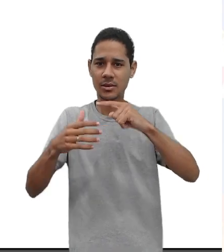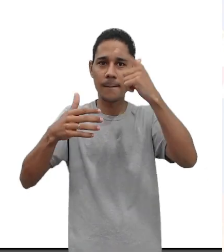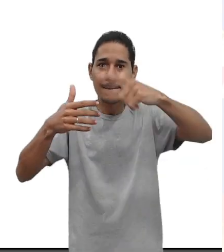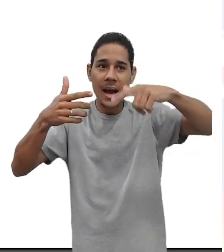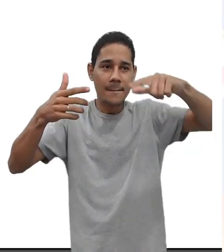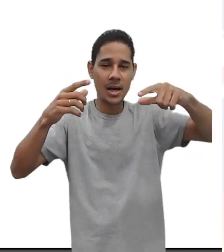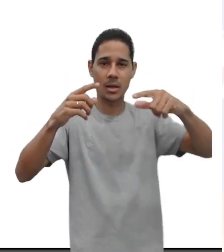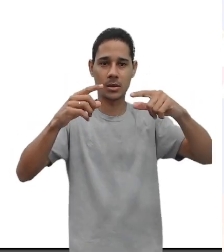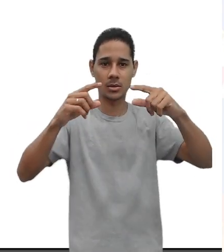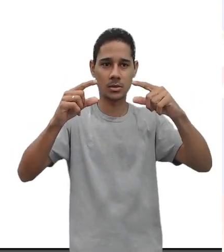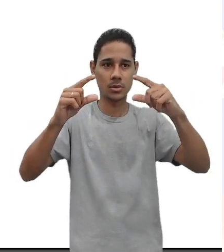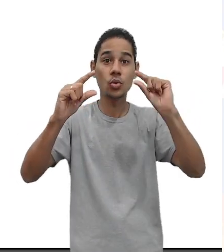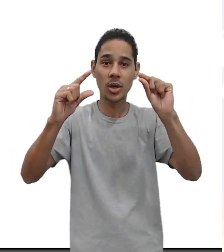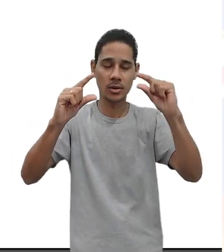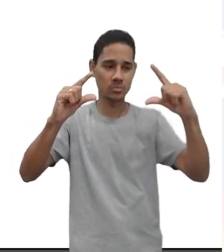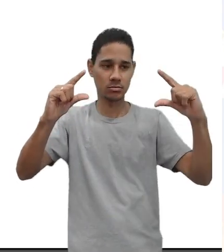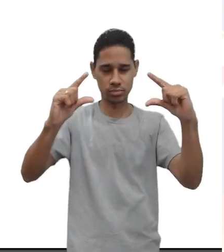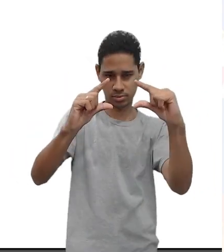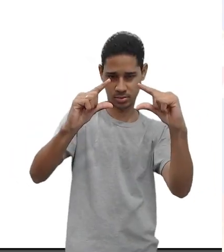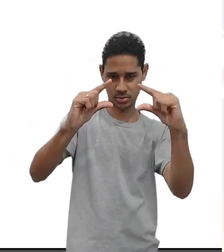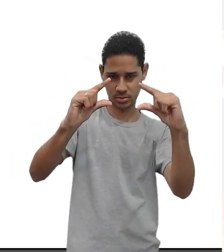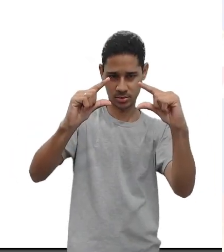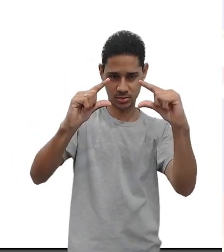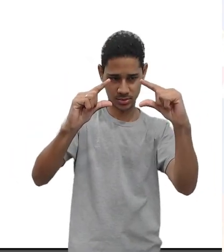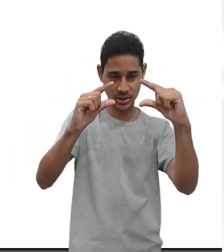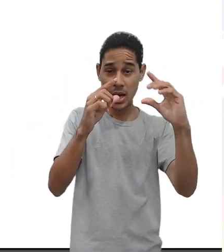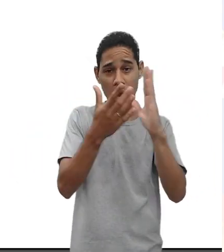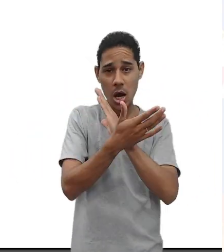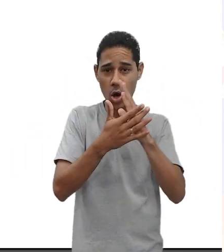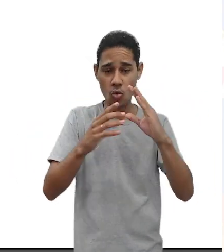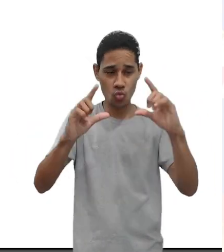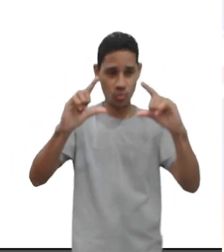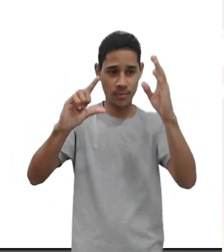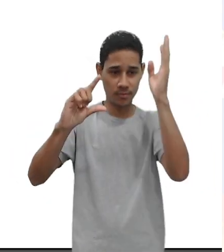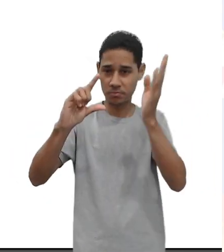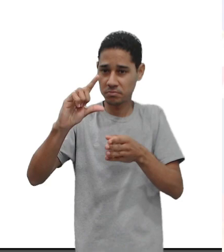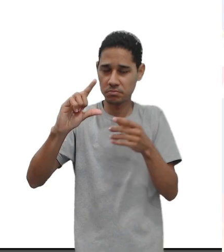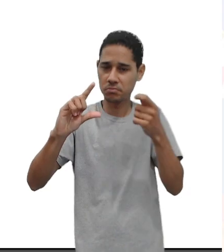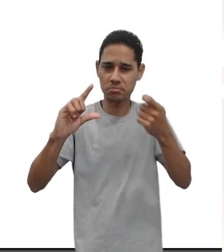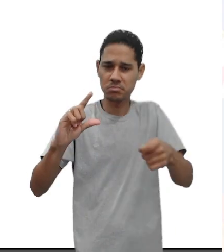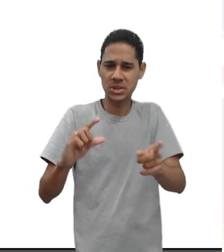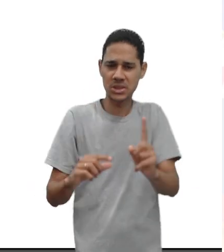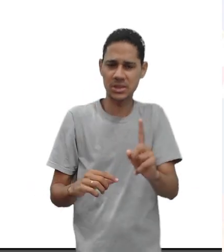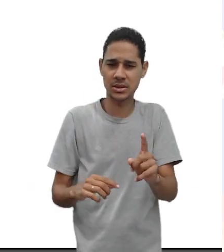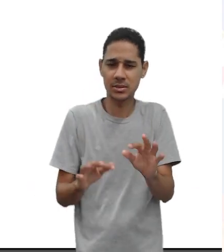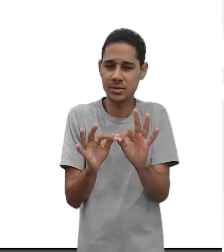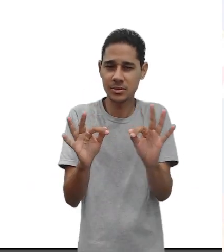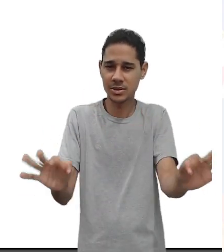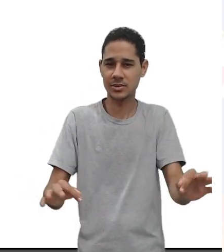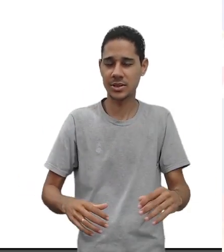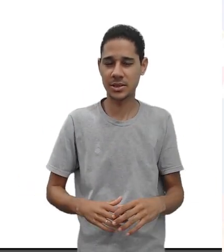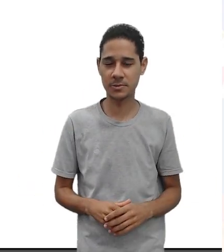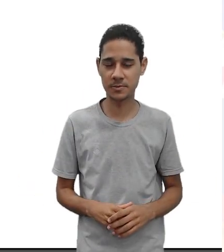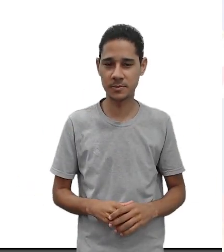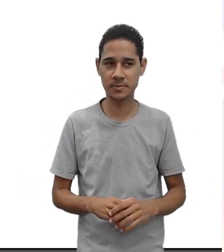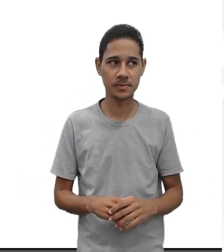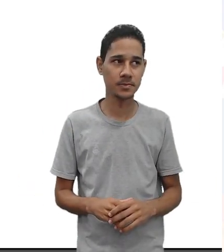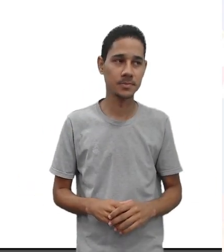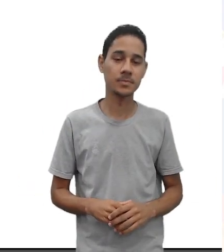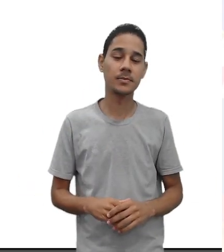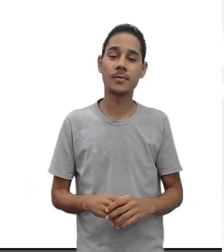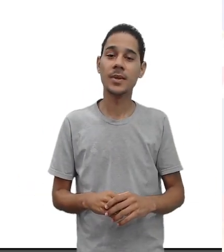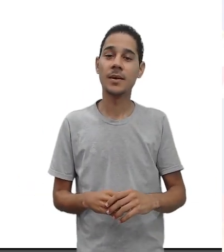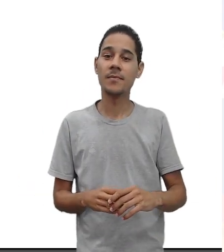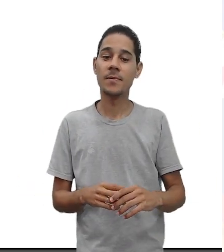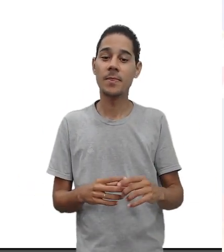de fechamento. Outras tags não precisam serem fechadas, tá? São tags simples. E a